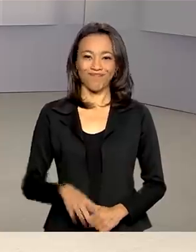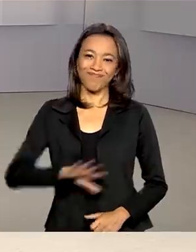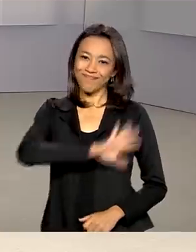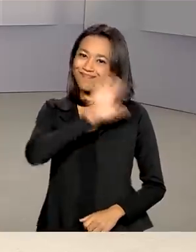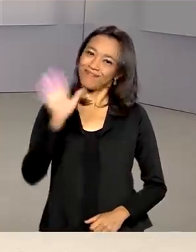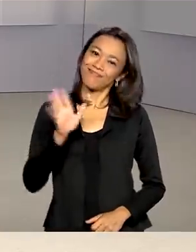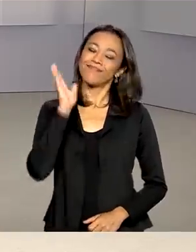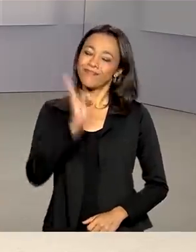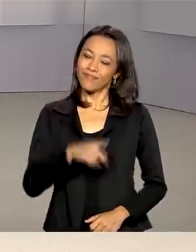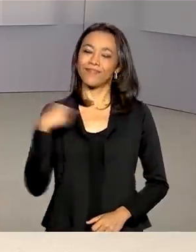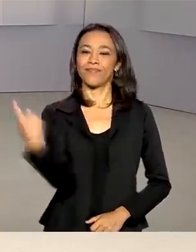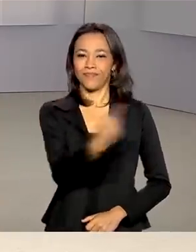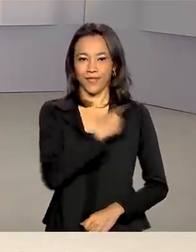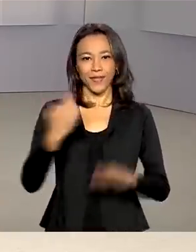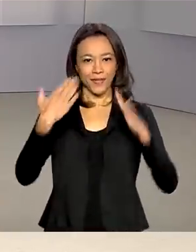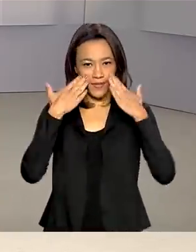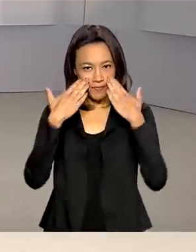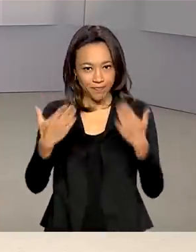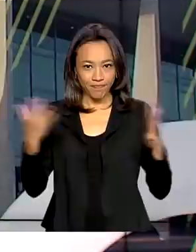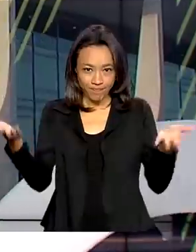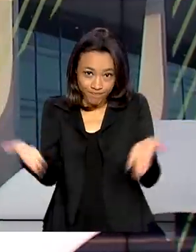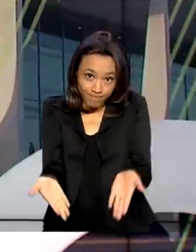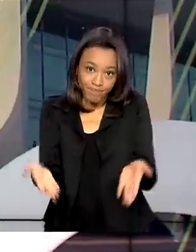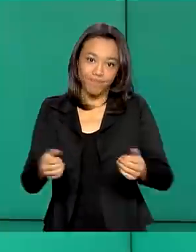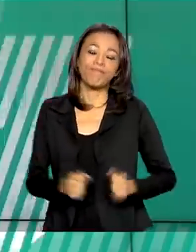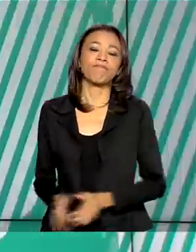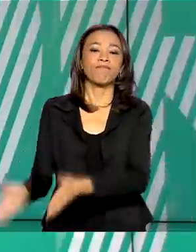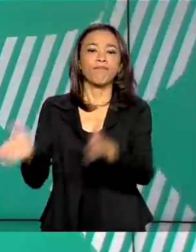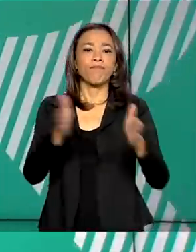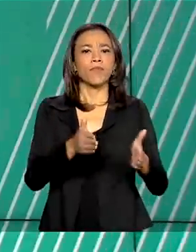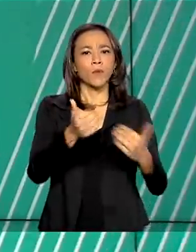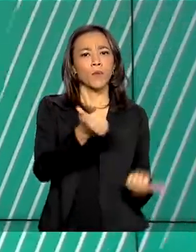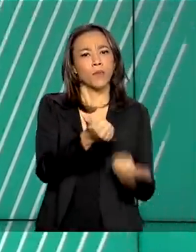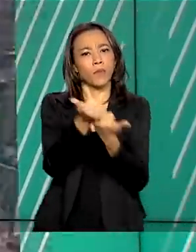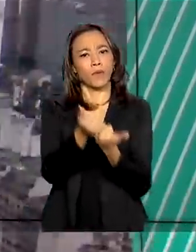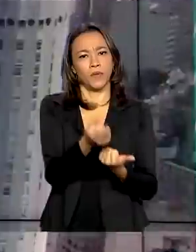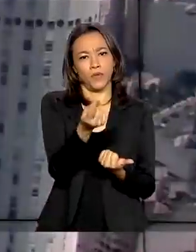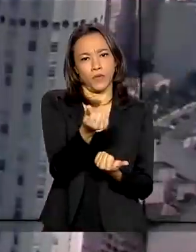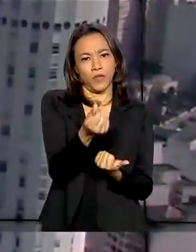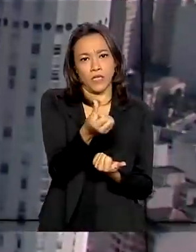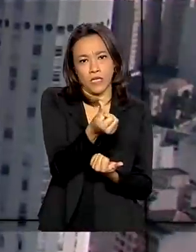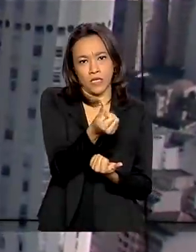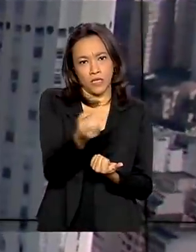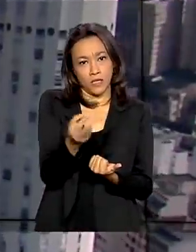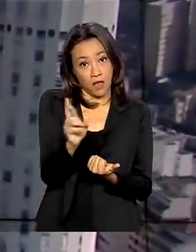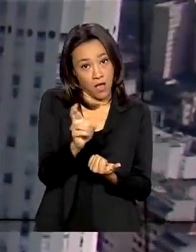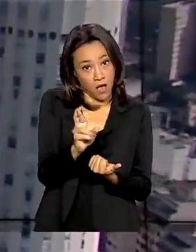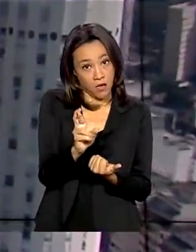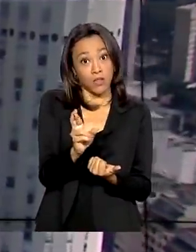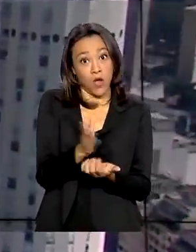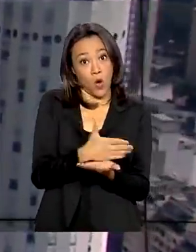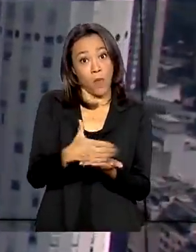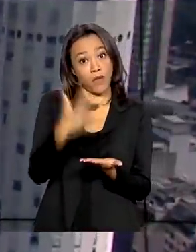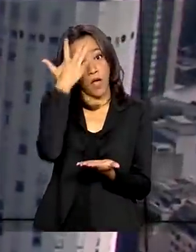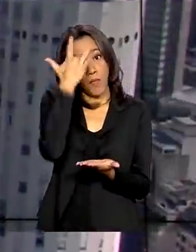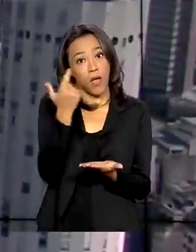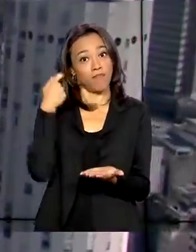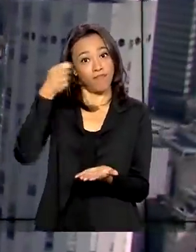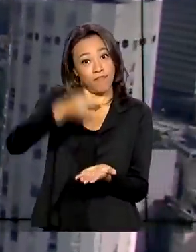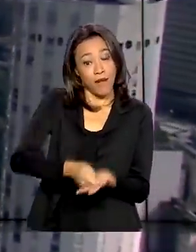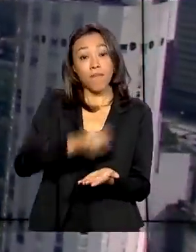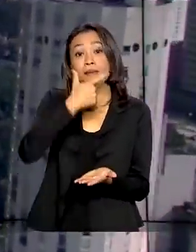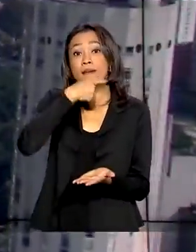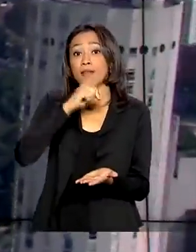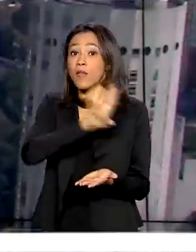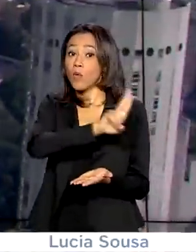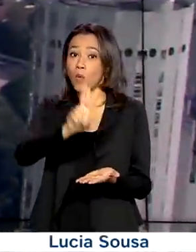o olá já estamos no ar com o governo agora o auxílio emergencial de r$600 começa a ser pago amanhã para